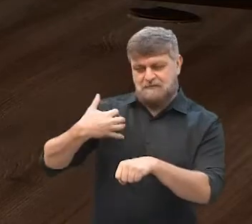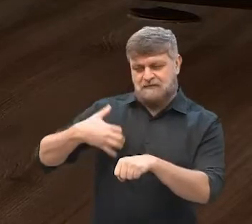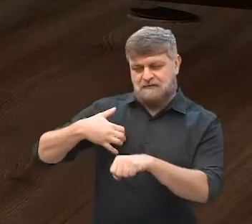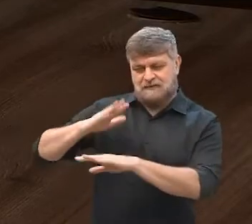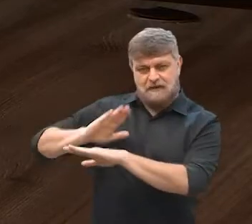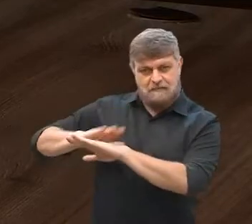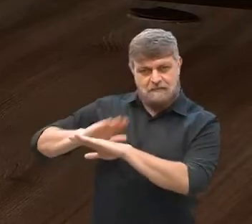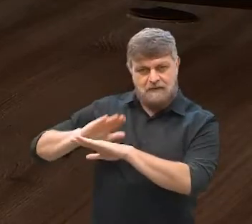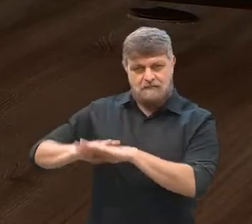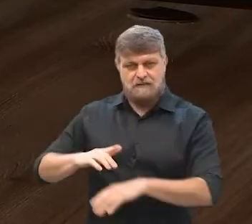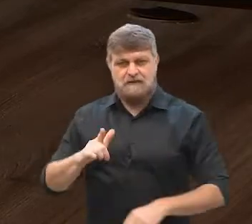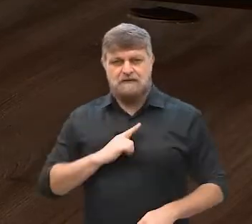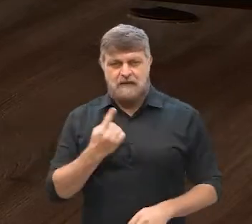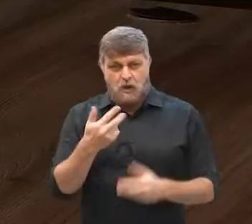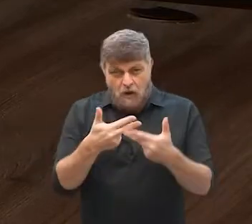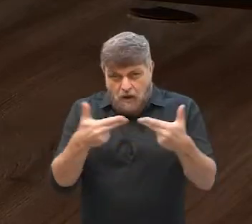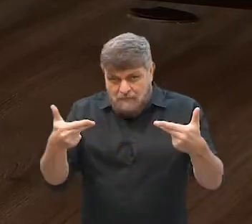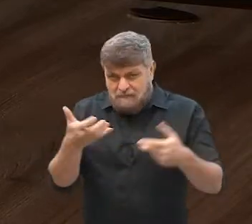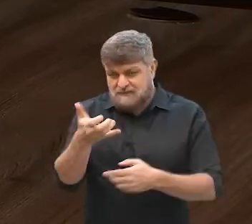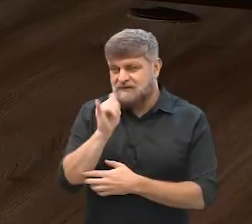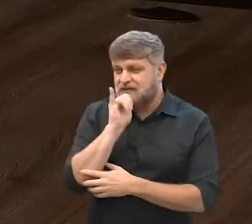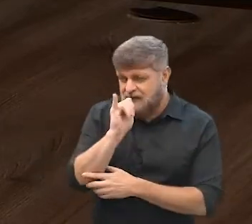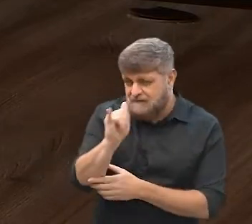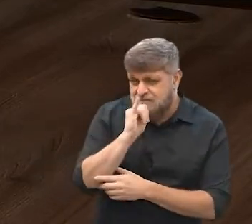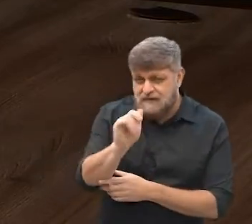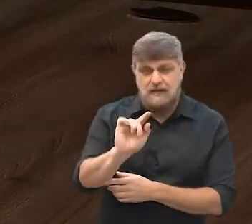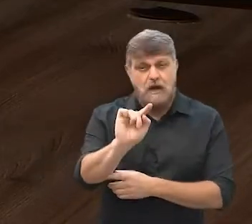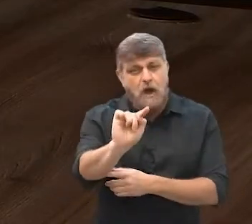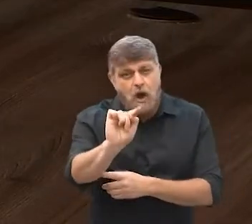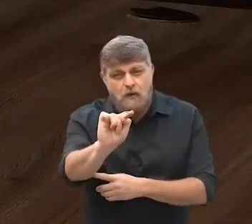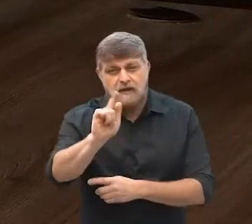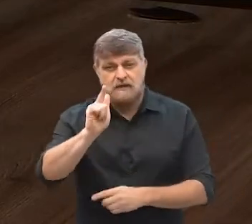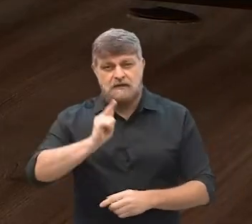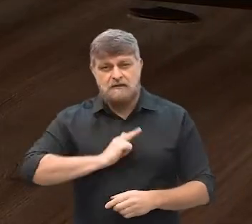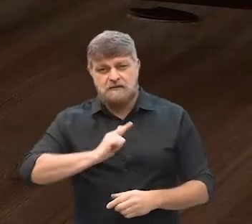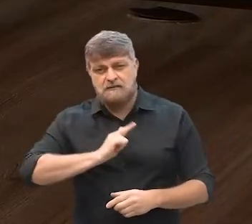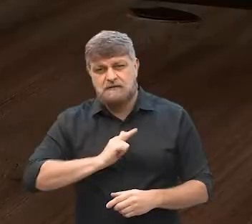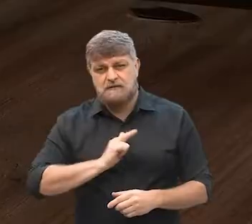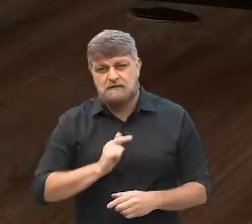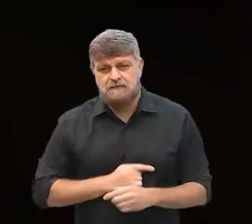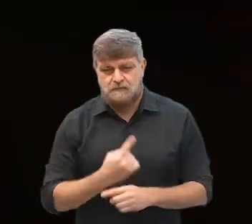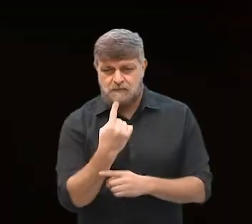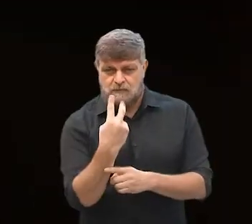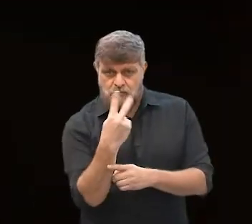faz, tal, mas uma outra coisa que eu gostaria de mencionar com você é o crescimento de